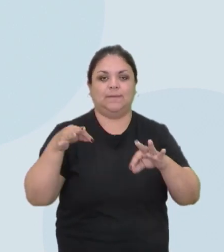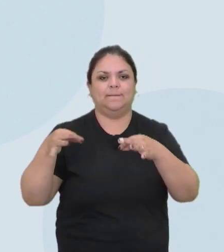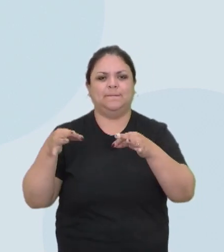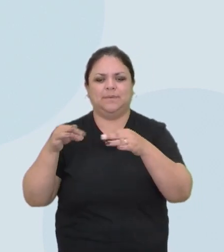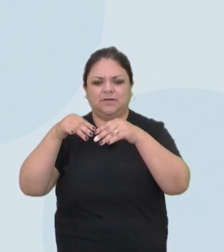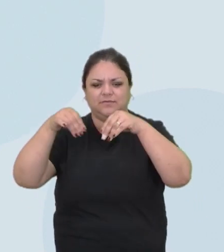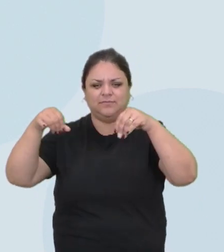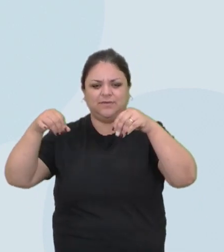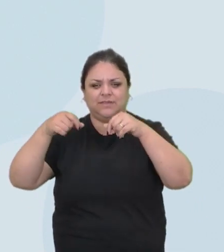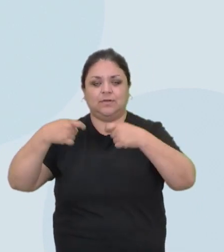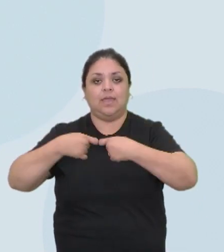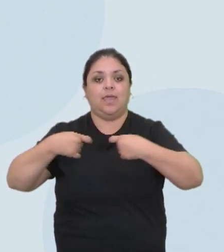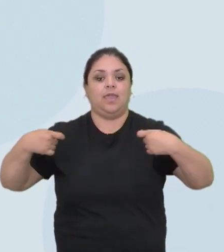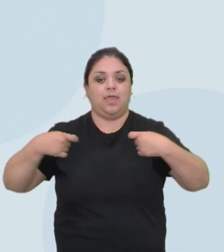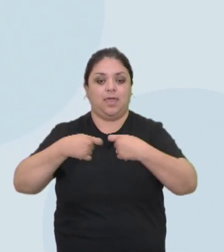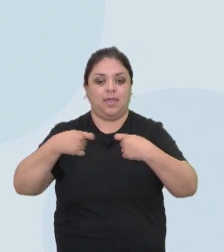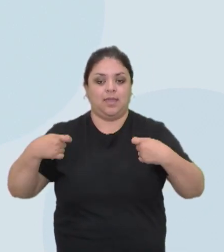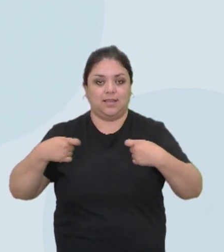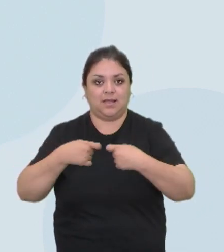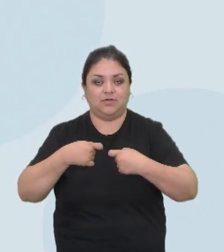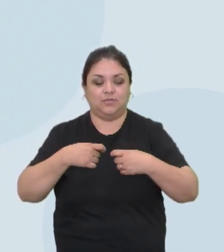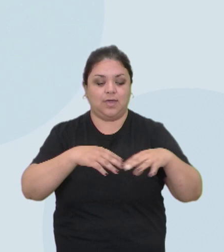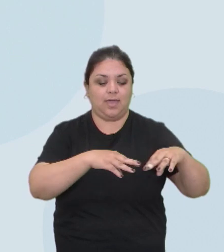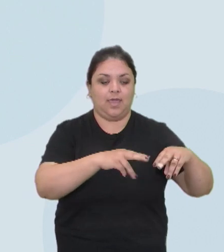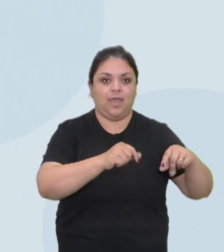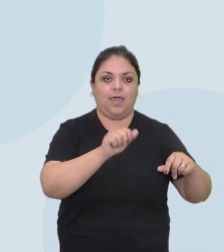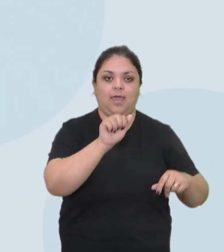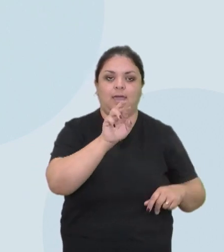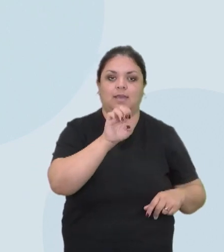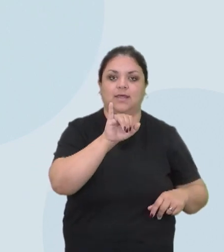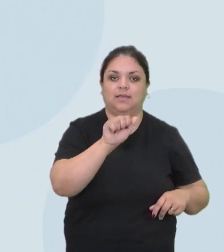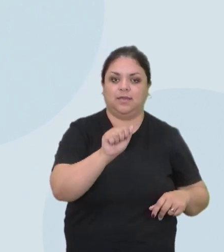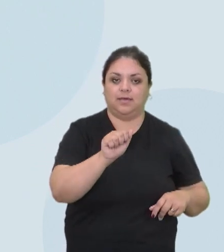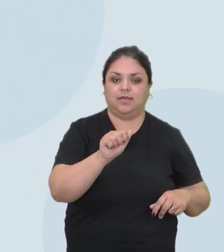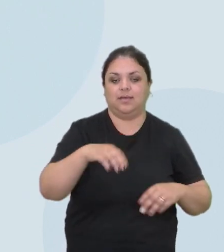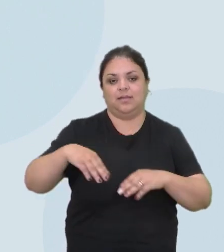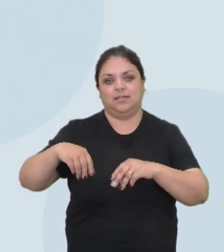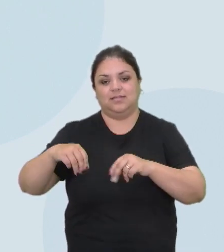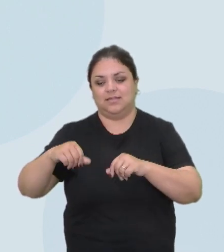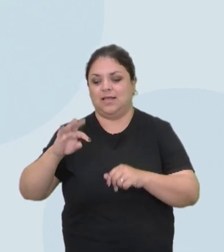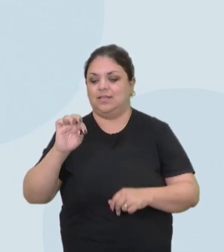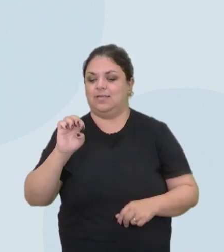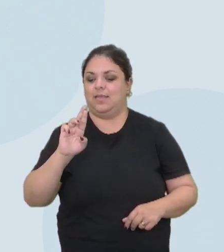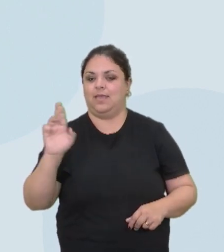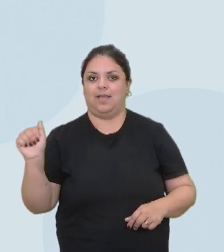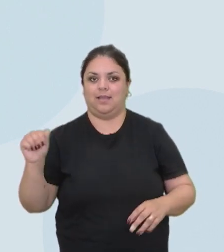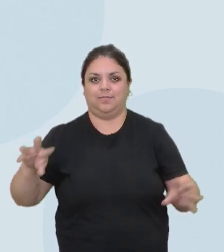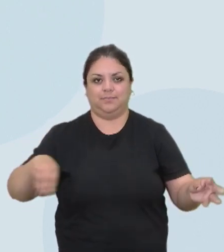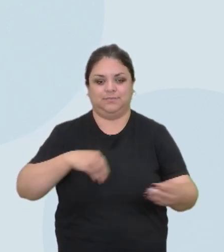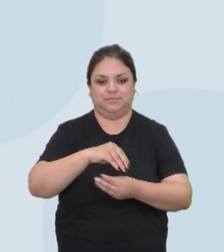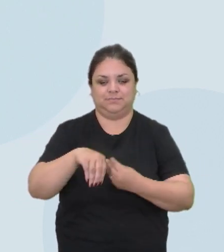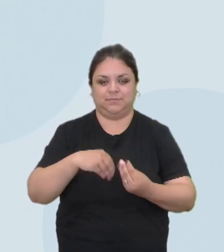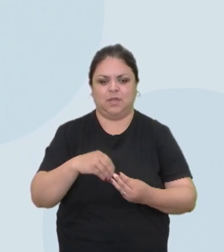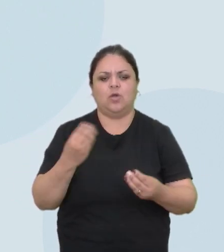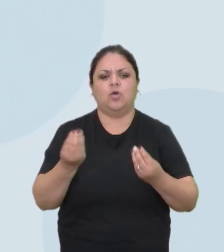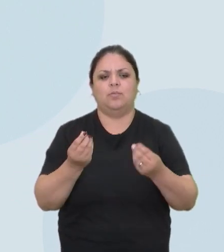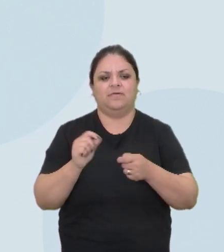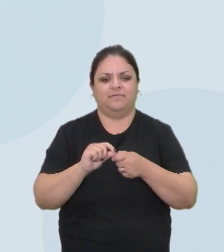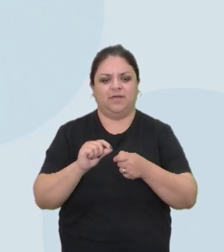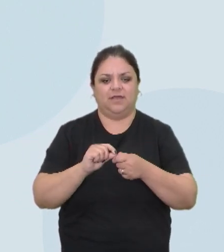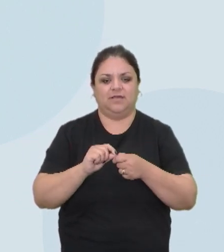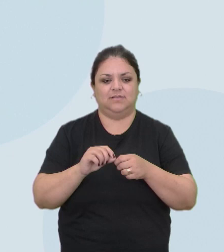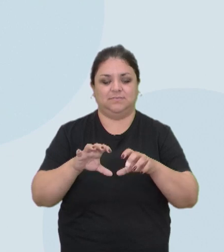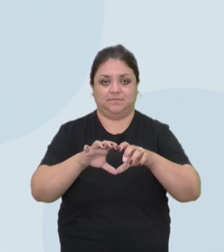de dinheiro, areia e terra. Como que a gente faz para montar essa composteira na nossa casa? Primeiro, fura